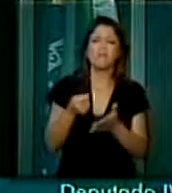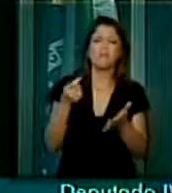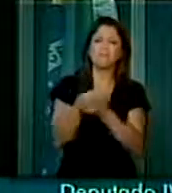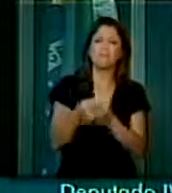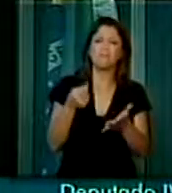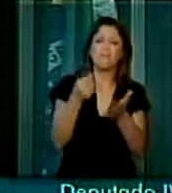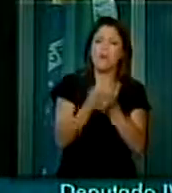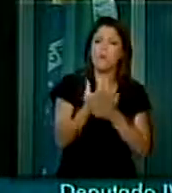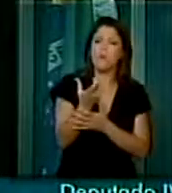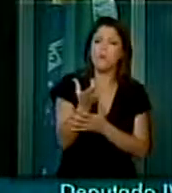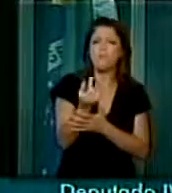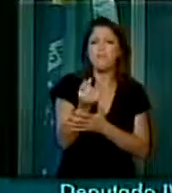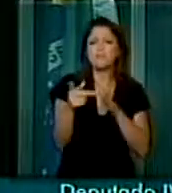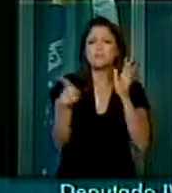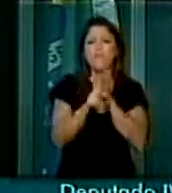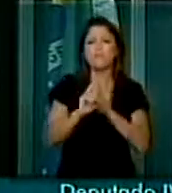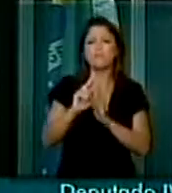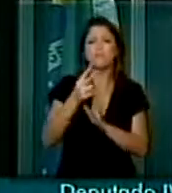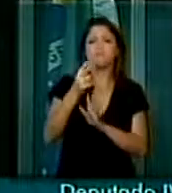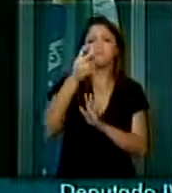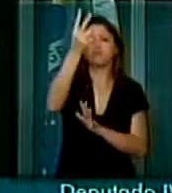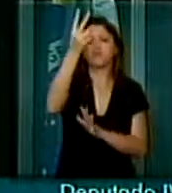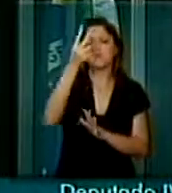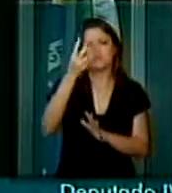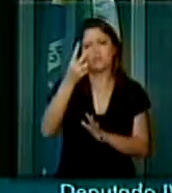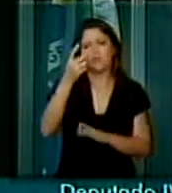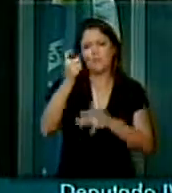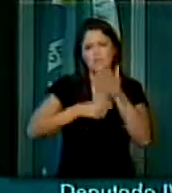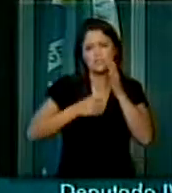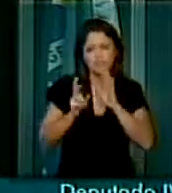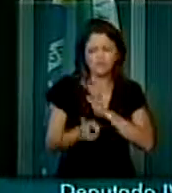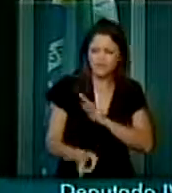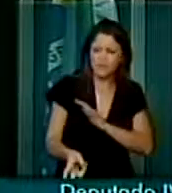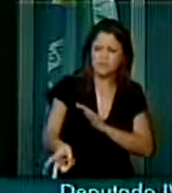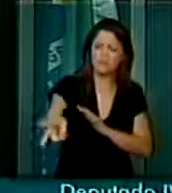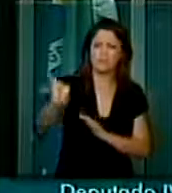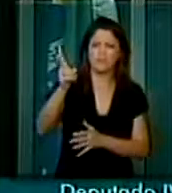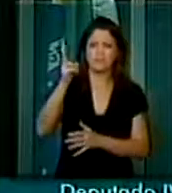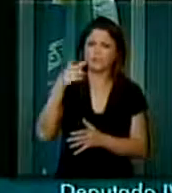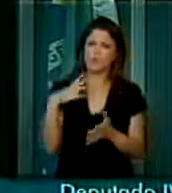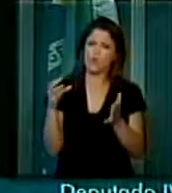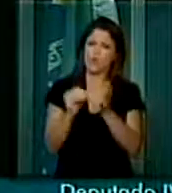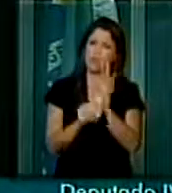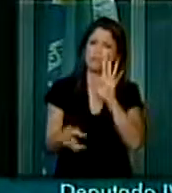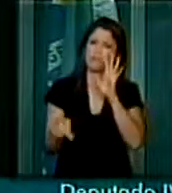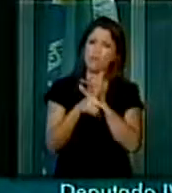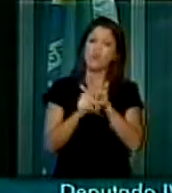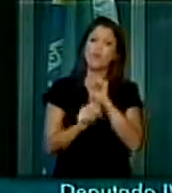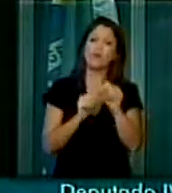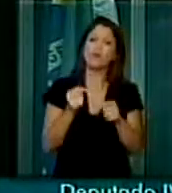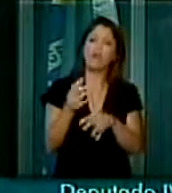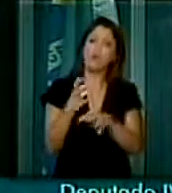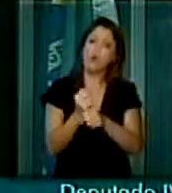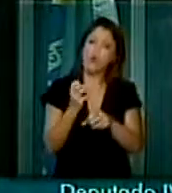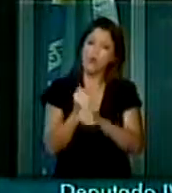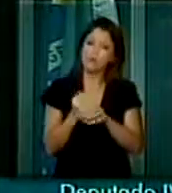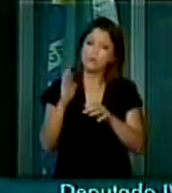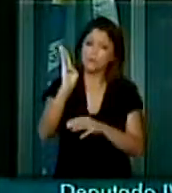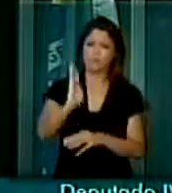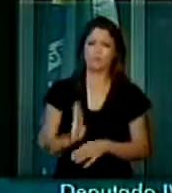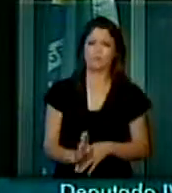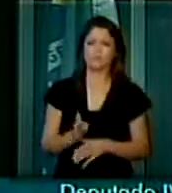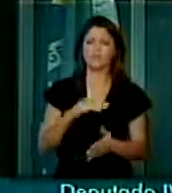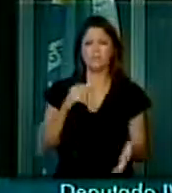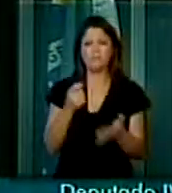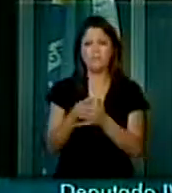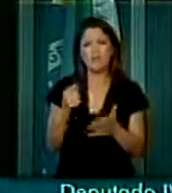o preço do ajuste fiscal permanente colocado no orçamento brasileiro,